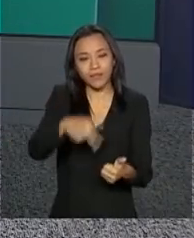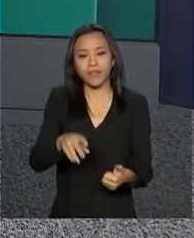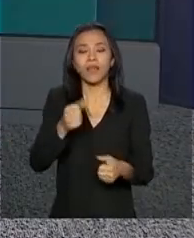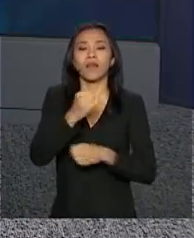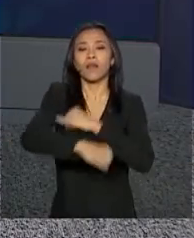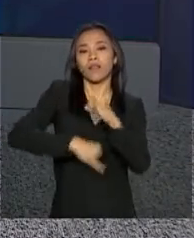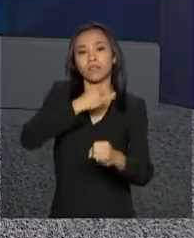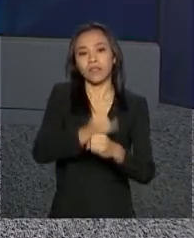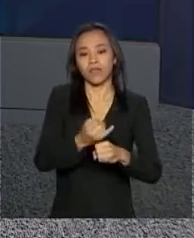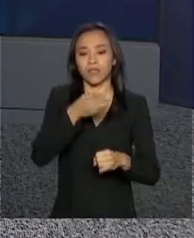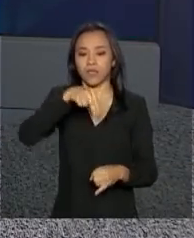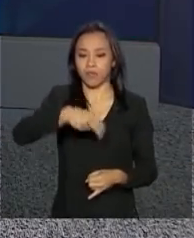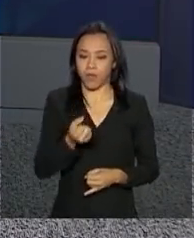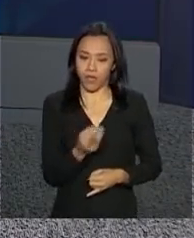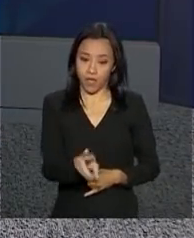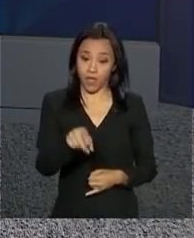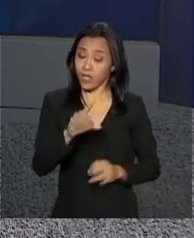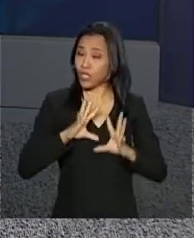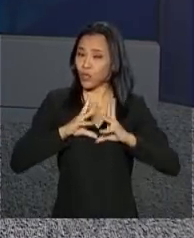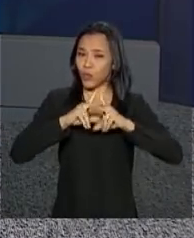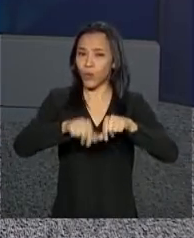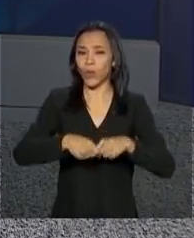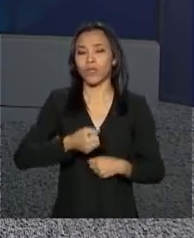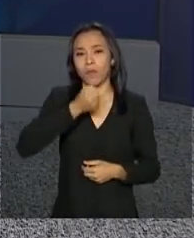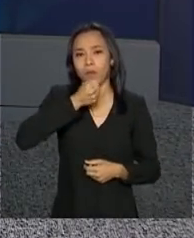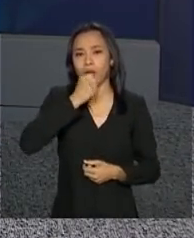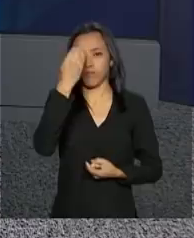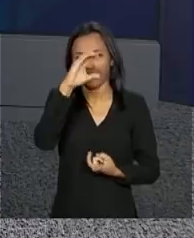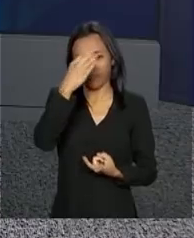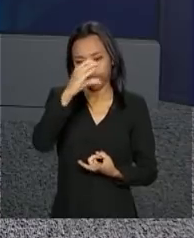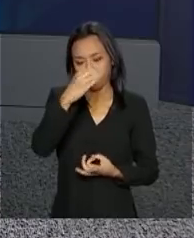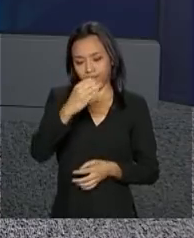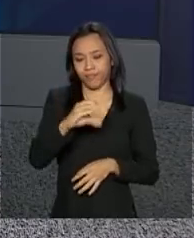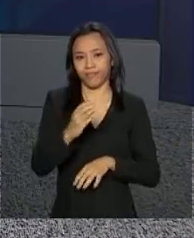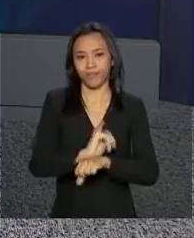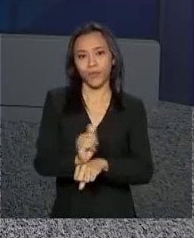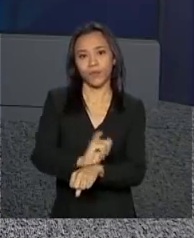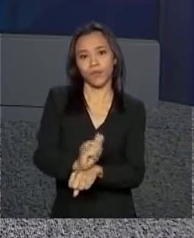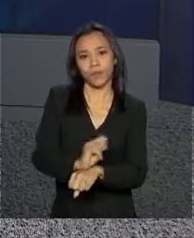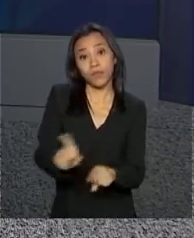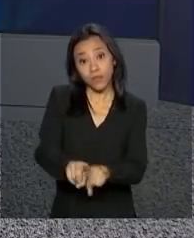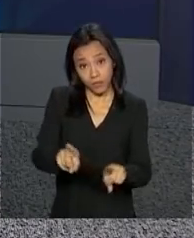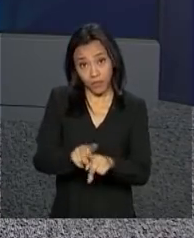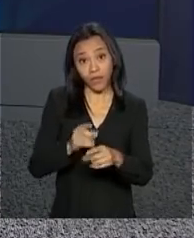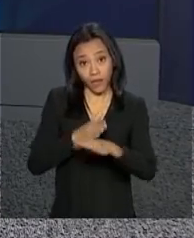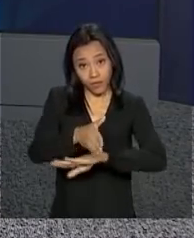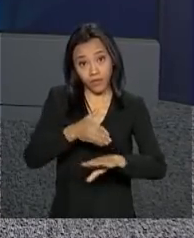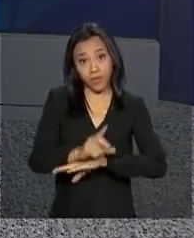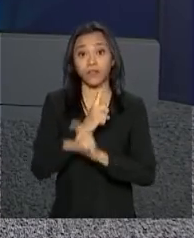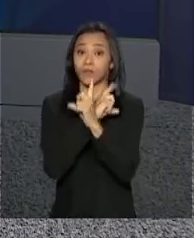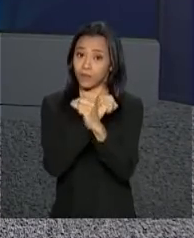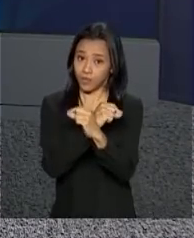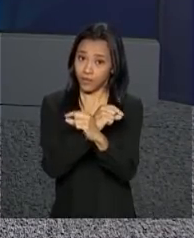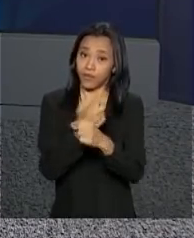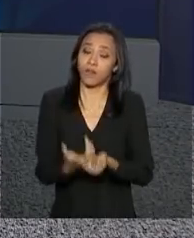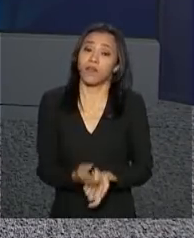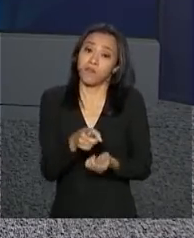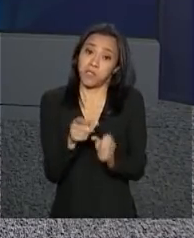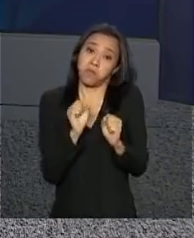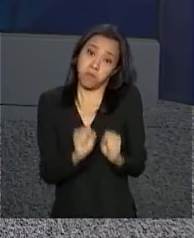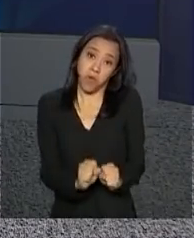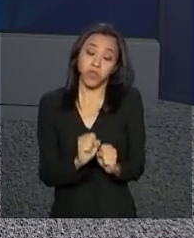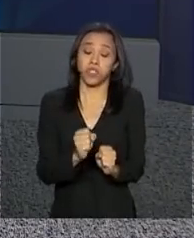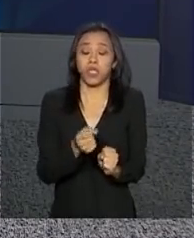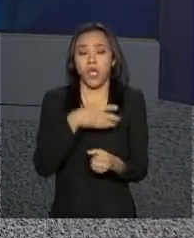pelo site da NBR e todas as reportagens estão em nosso canal no YouTube. Acesse também o nosso perfil no Twitter. Você pode mandar